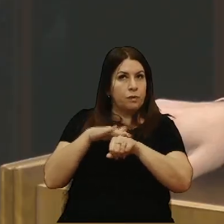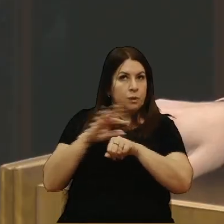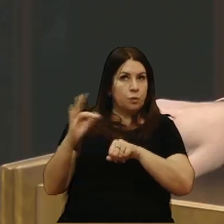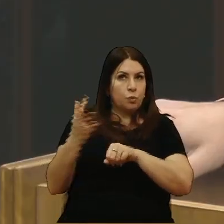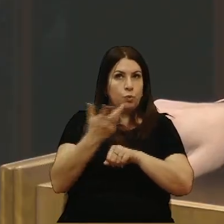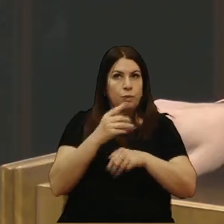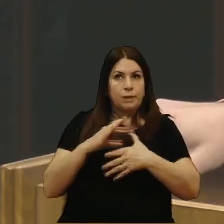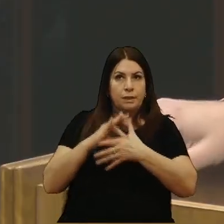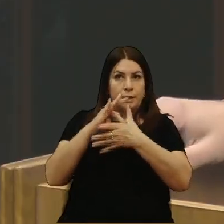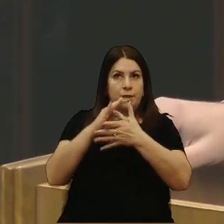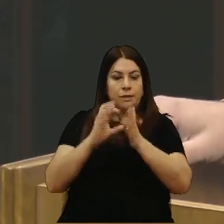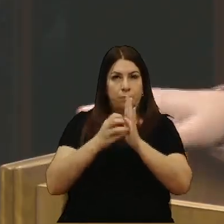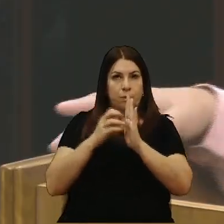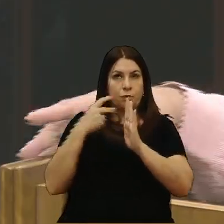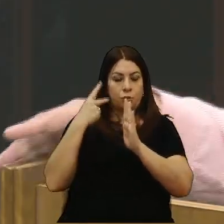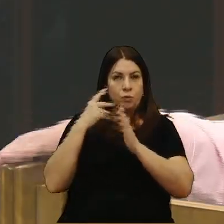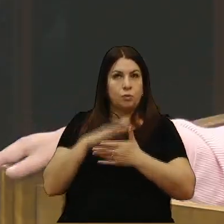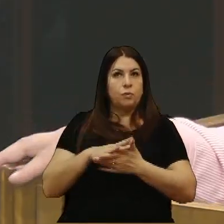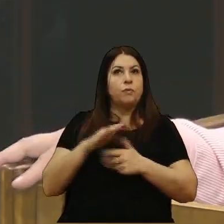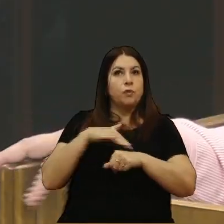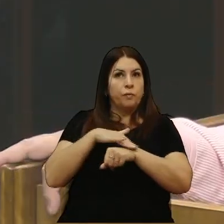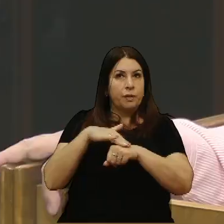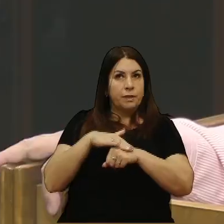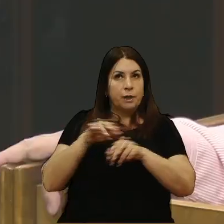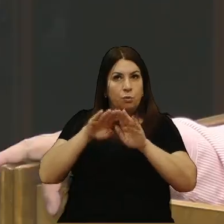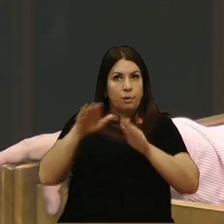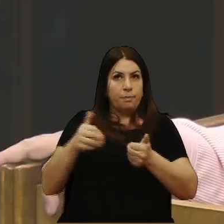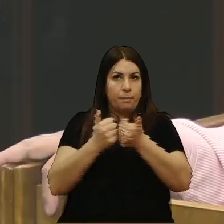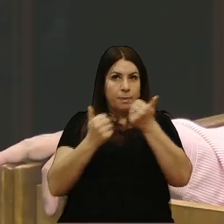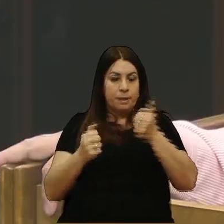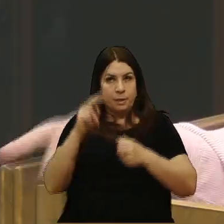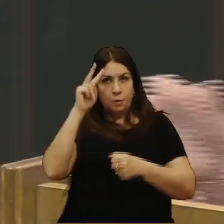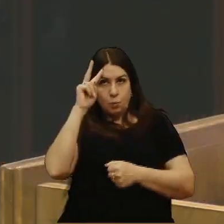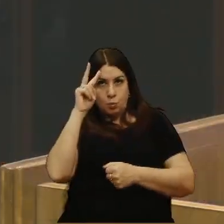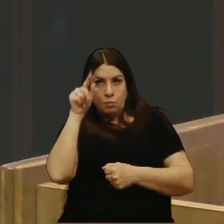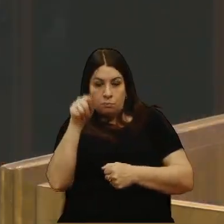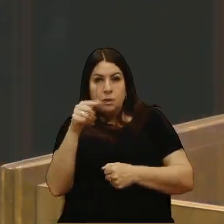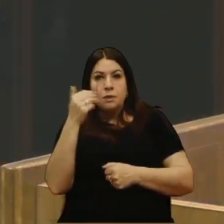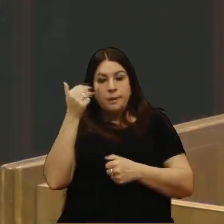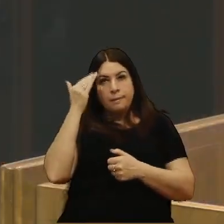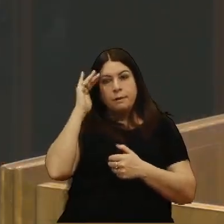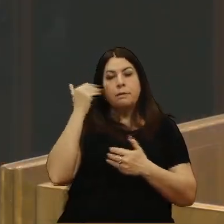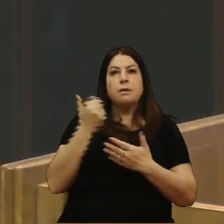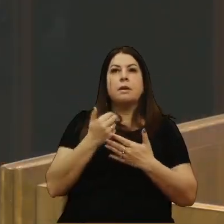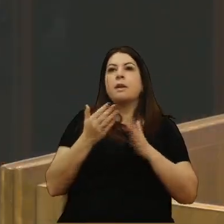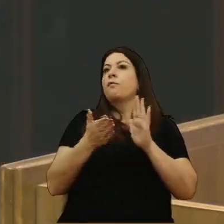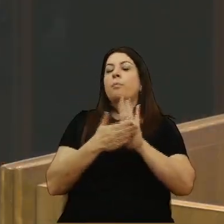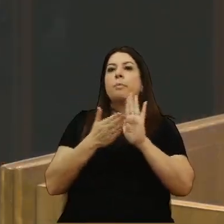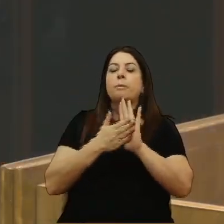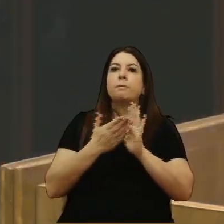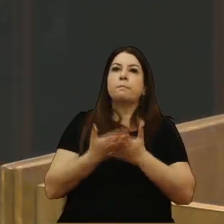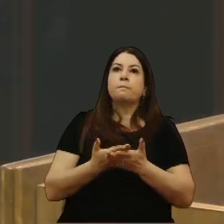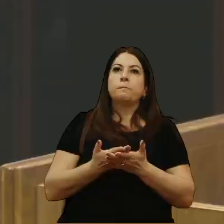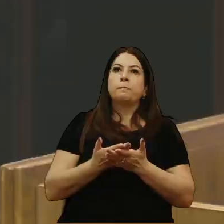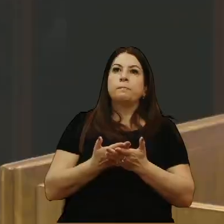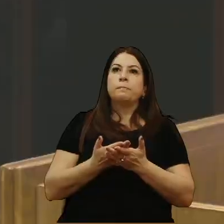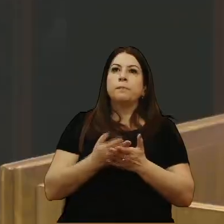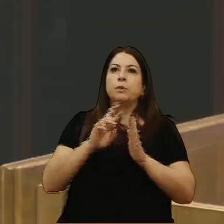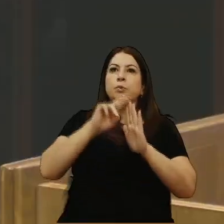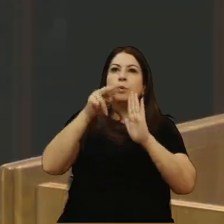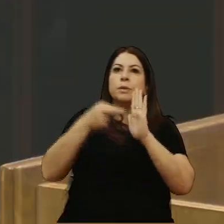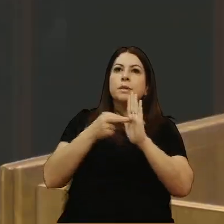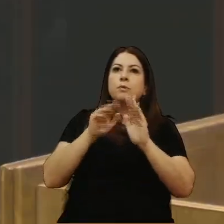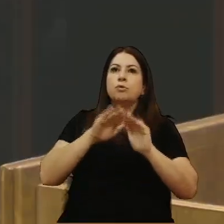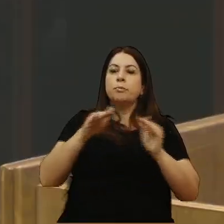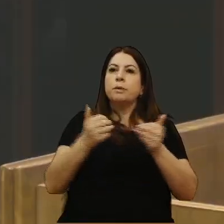as lideranças partidárias, vou conversar com a mesa na segunda-feira, se a mesa entender, eu vou propor uma resolução de